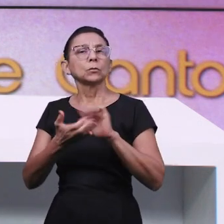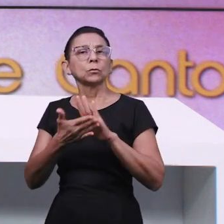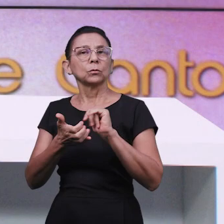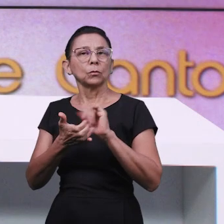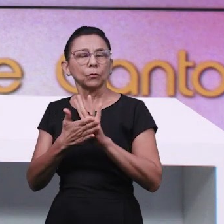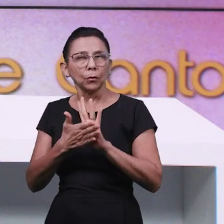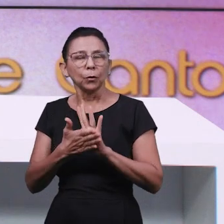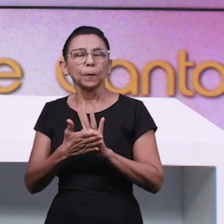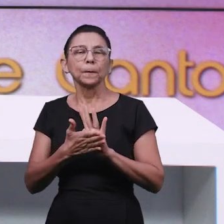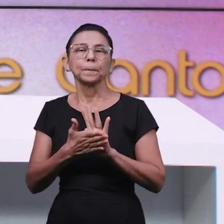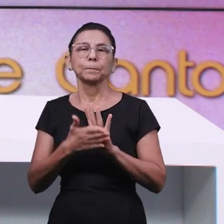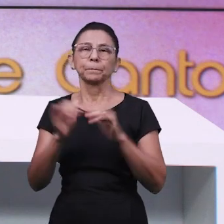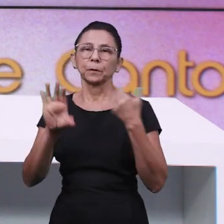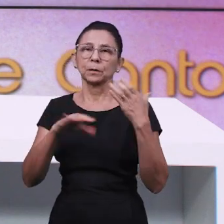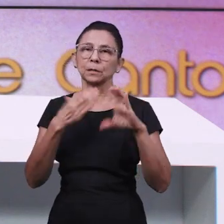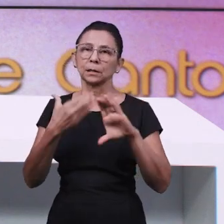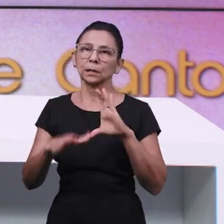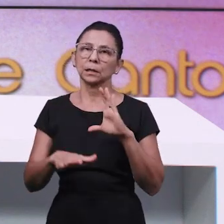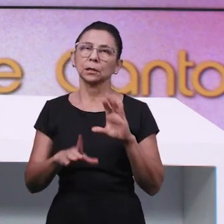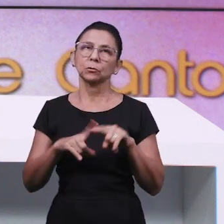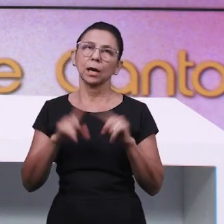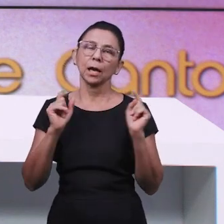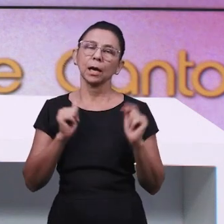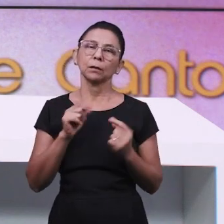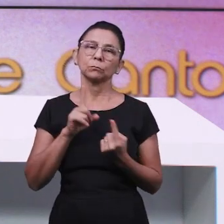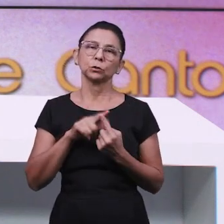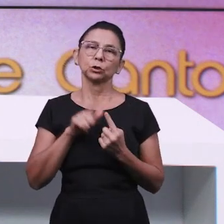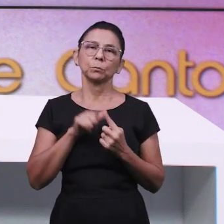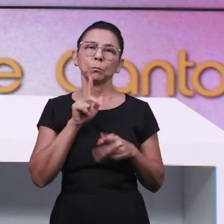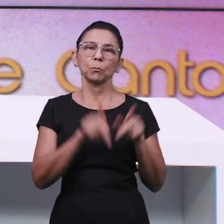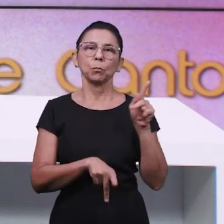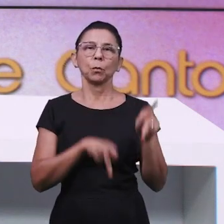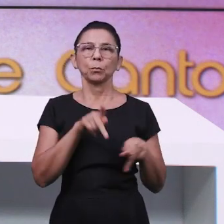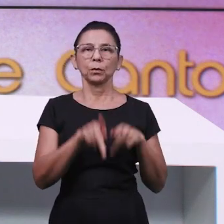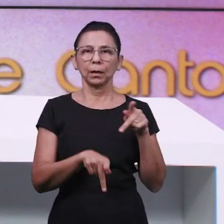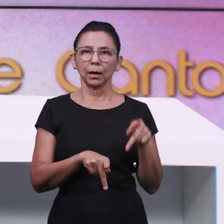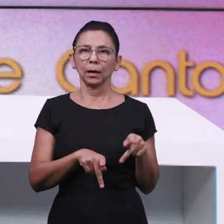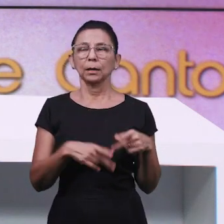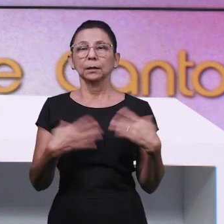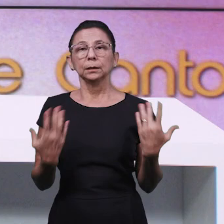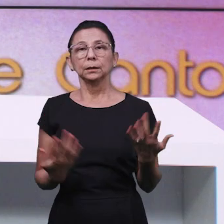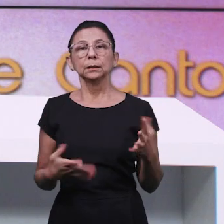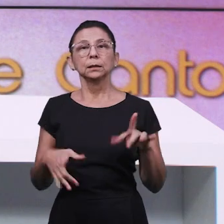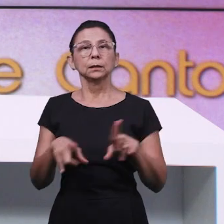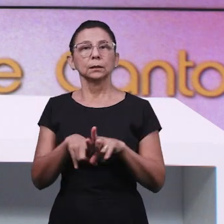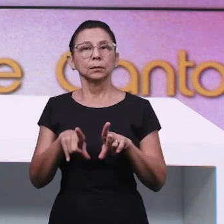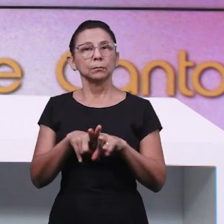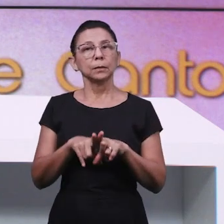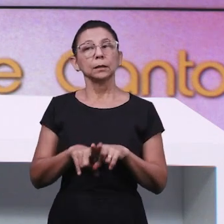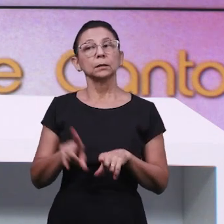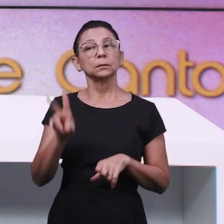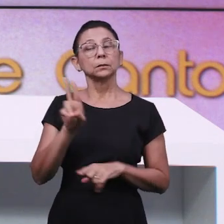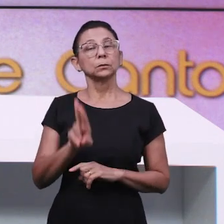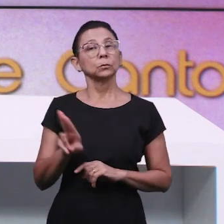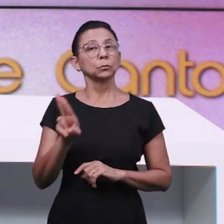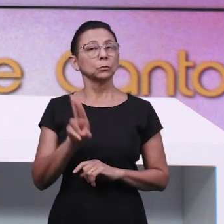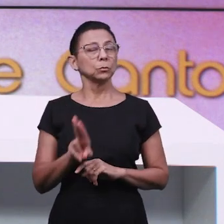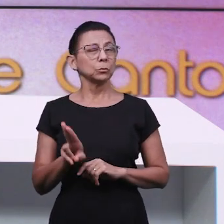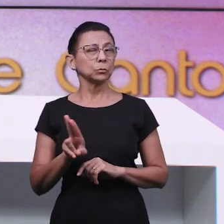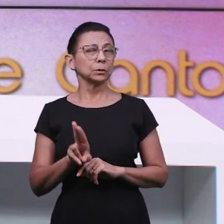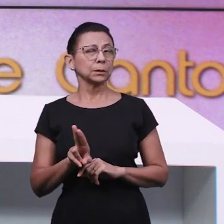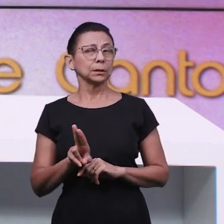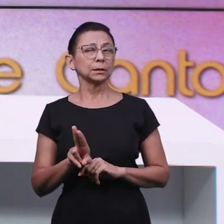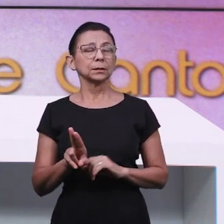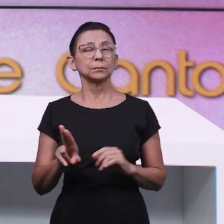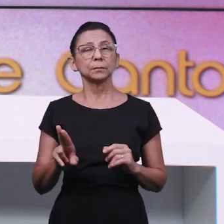uma colocação mais popular, mas que também se utiliza de questões